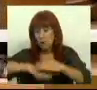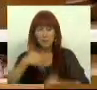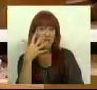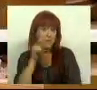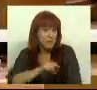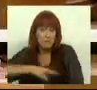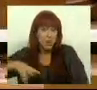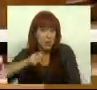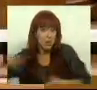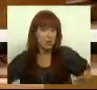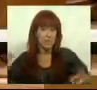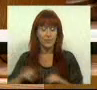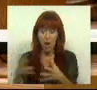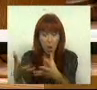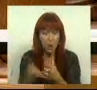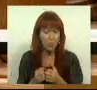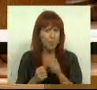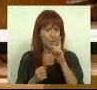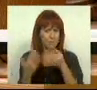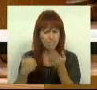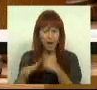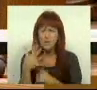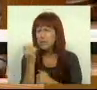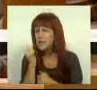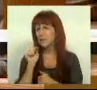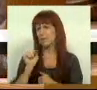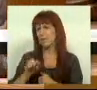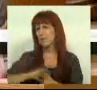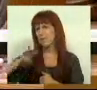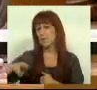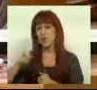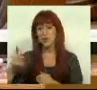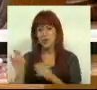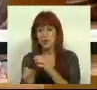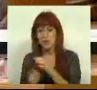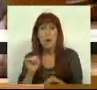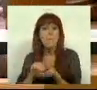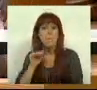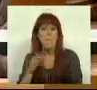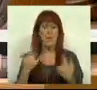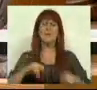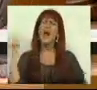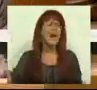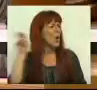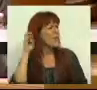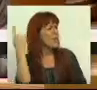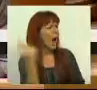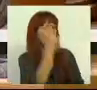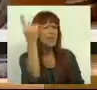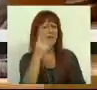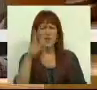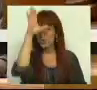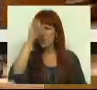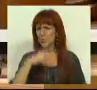mil milhões de euros. Pouparíamos, pois, mais de 15 mil milhões de euros. Mas alguém ouviu alguma vez